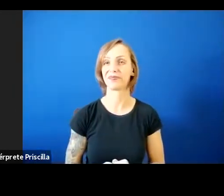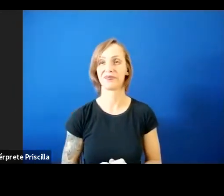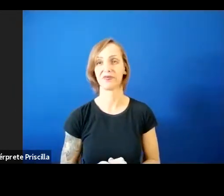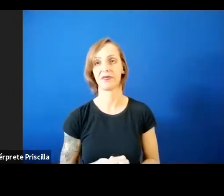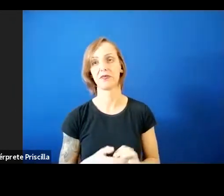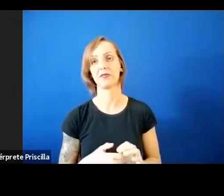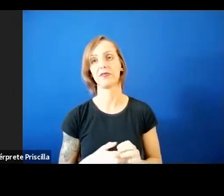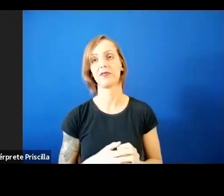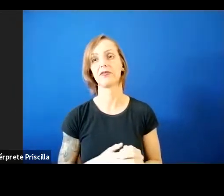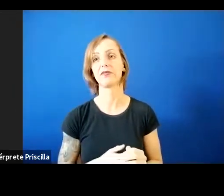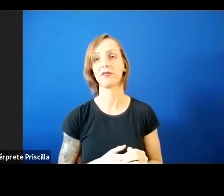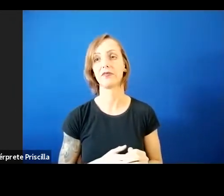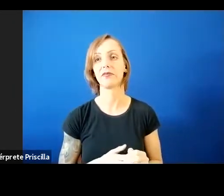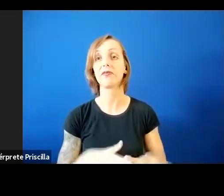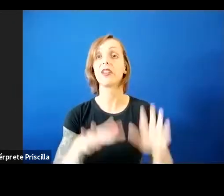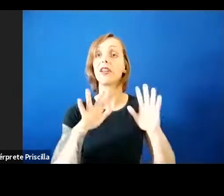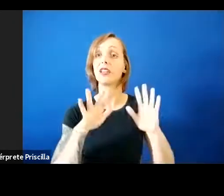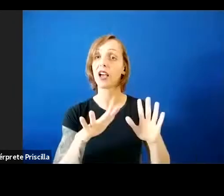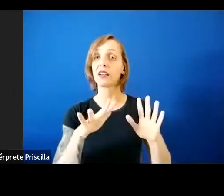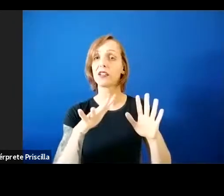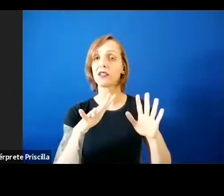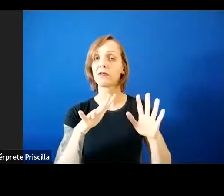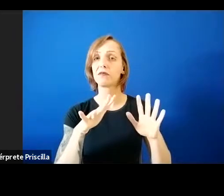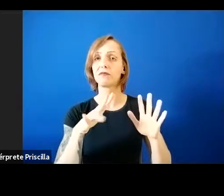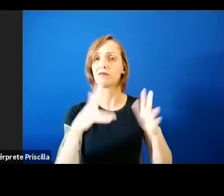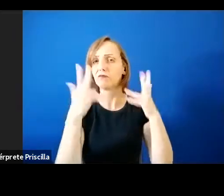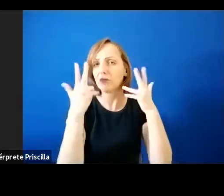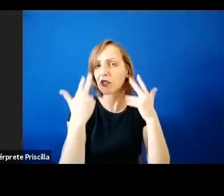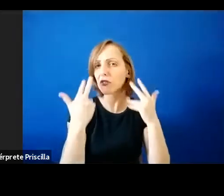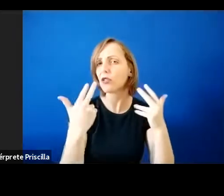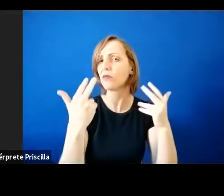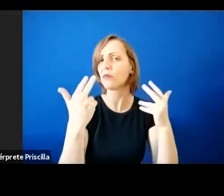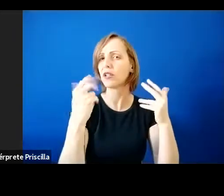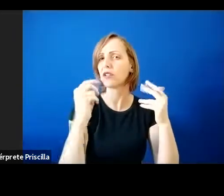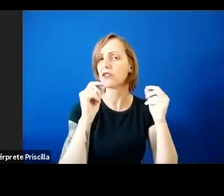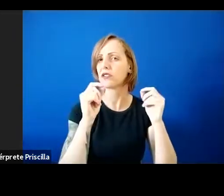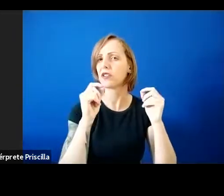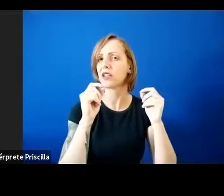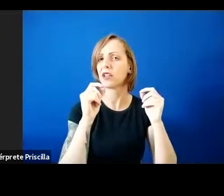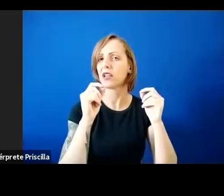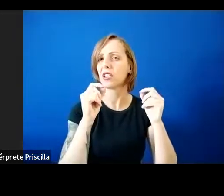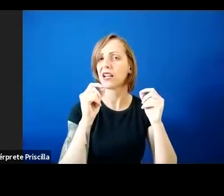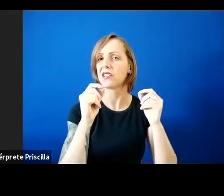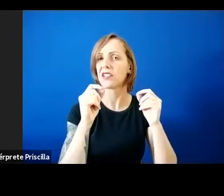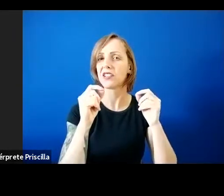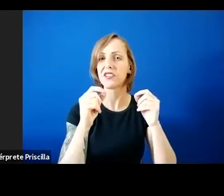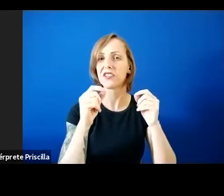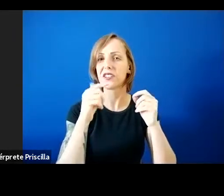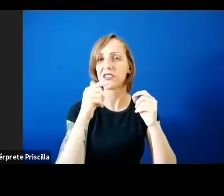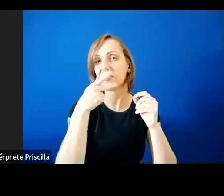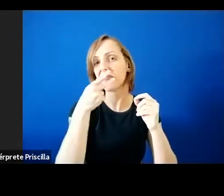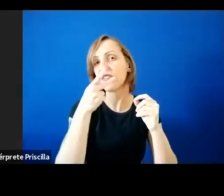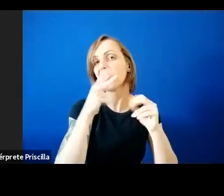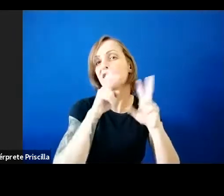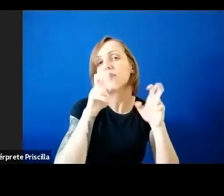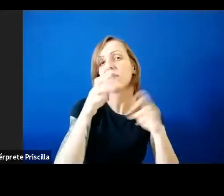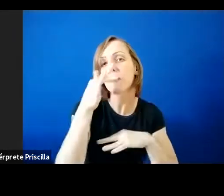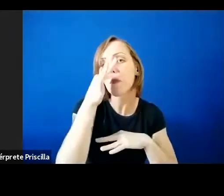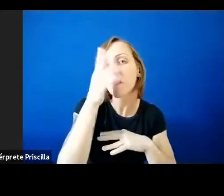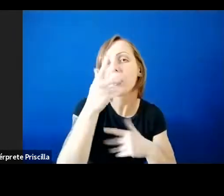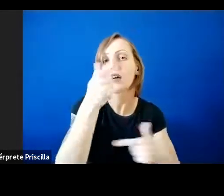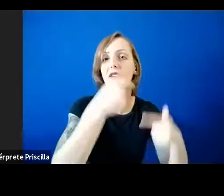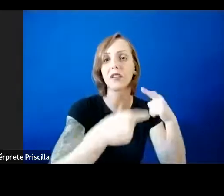um grupo de plantas que as pessoas trazem sementes, plantas,